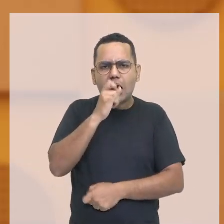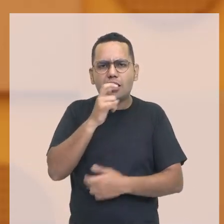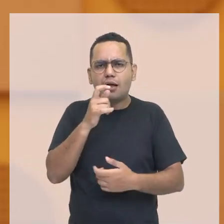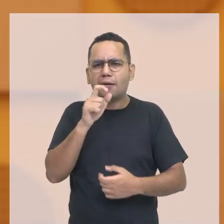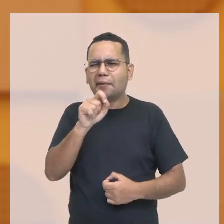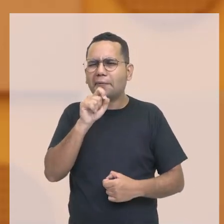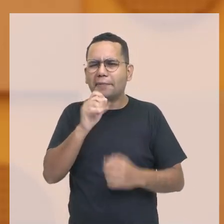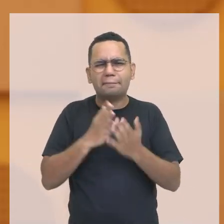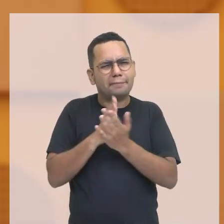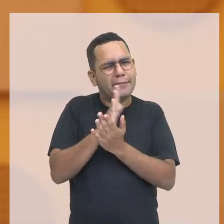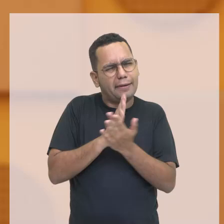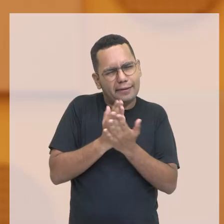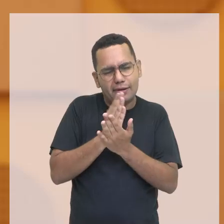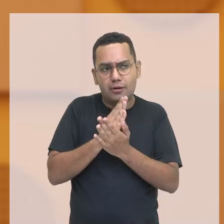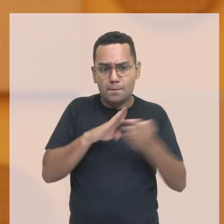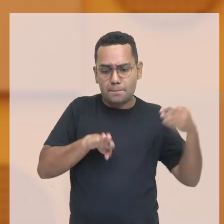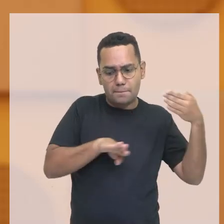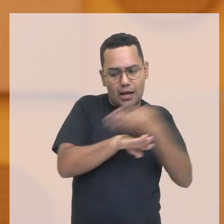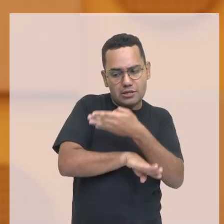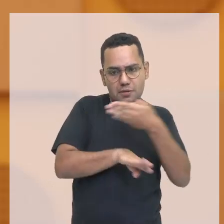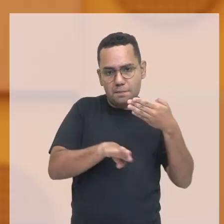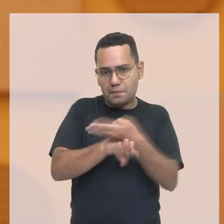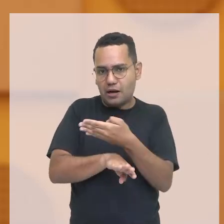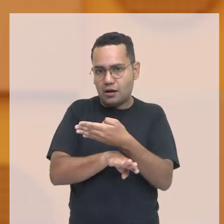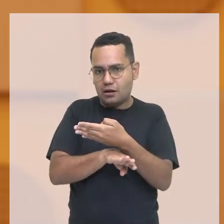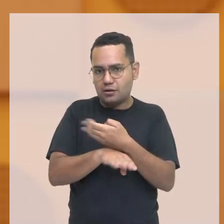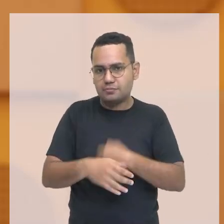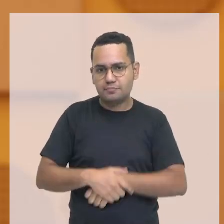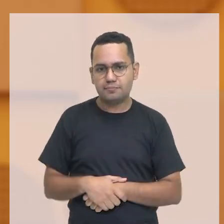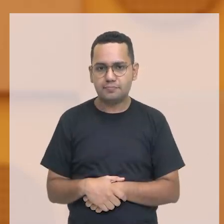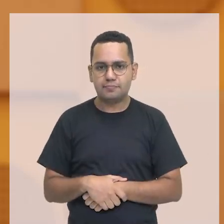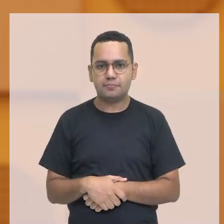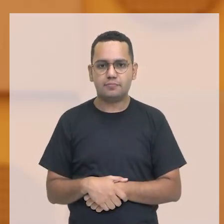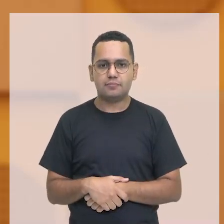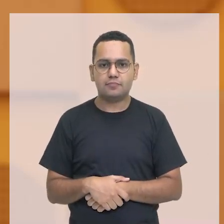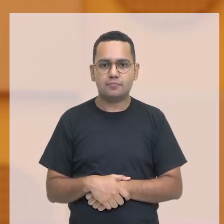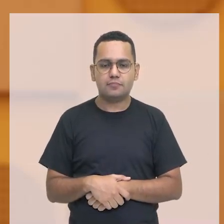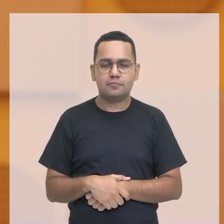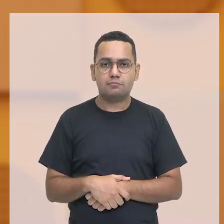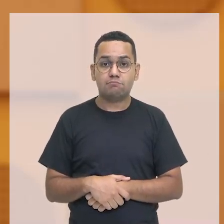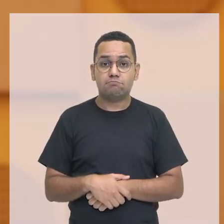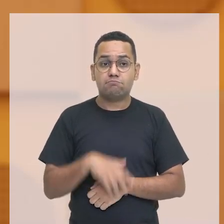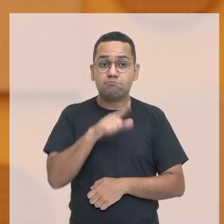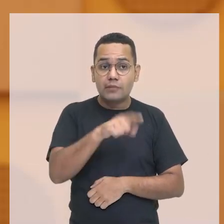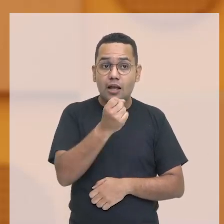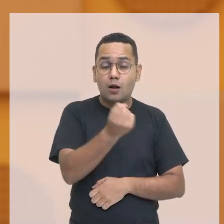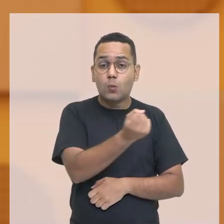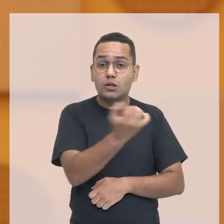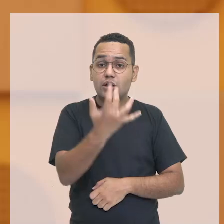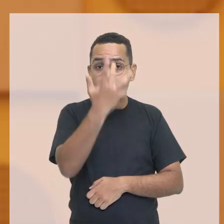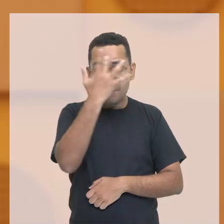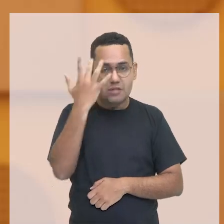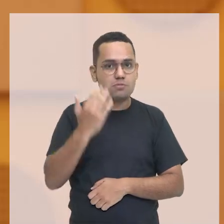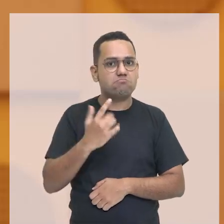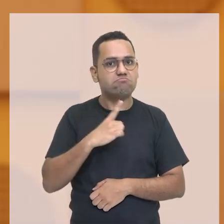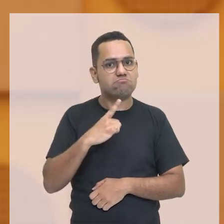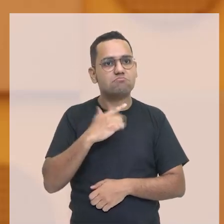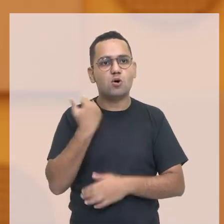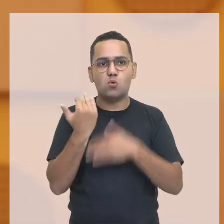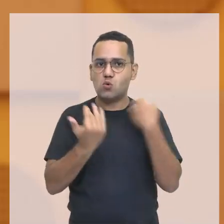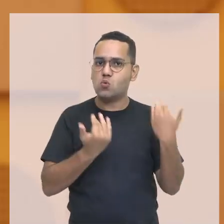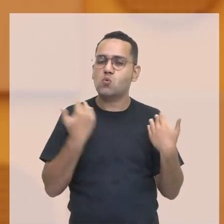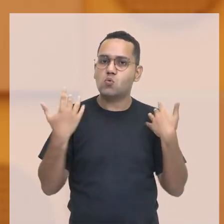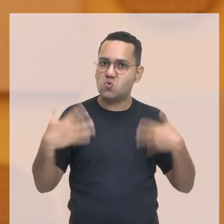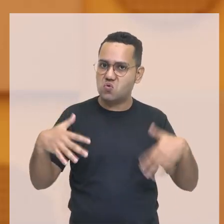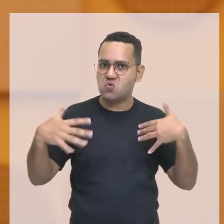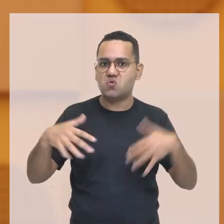quê? Porque entraram numa guerra, perderam muitos seres humanos que estavam participando da guerra, é claro, né,